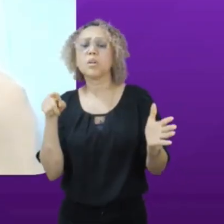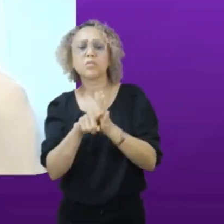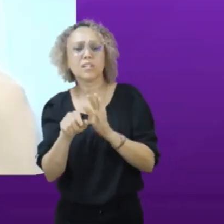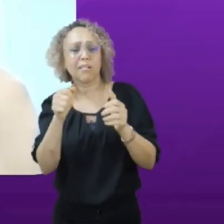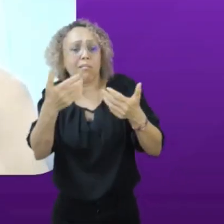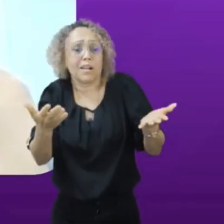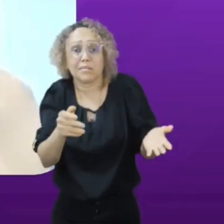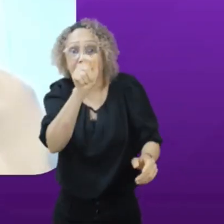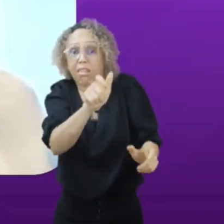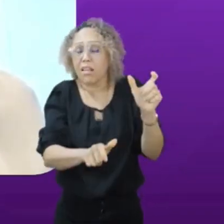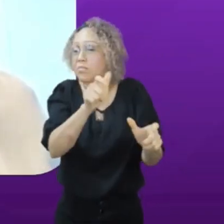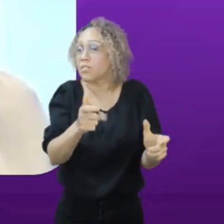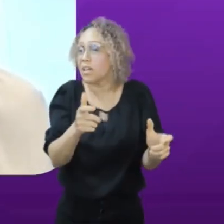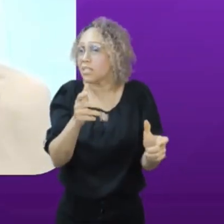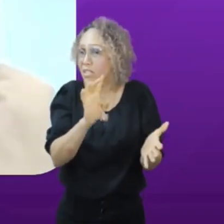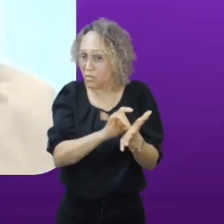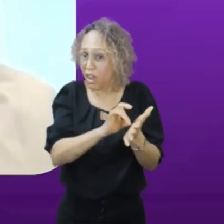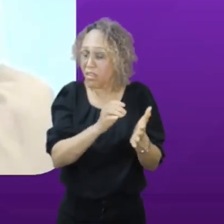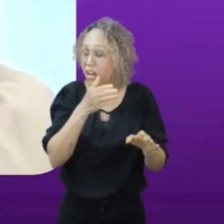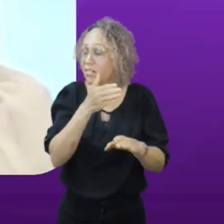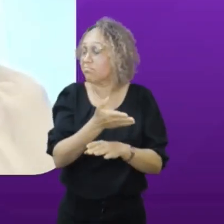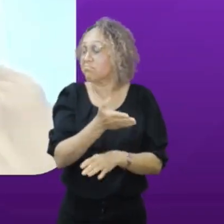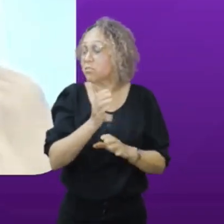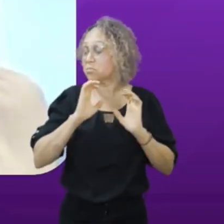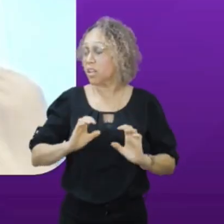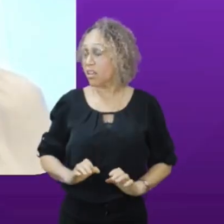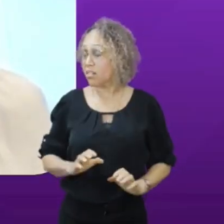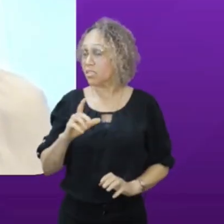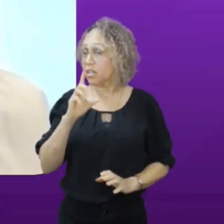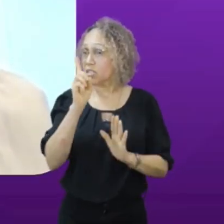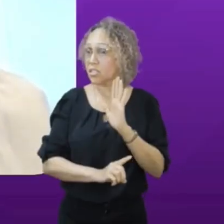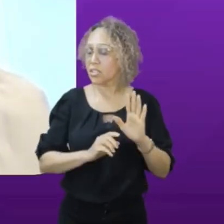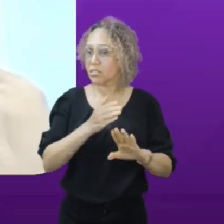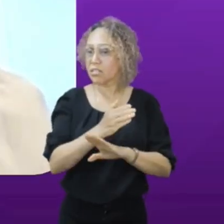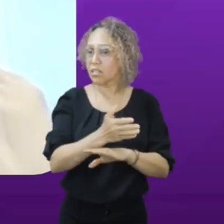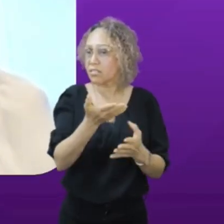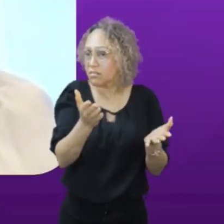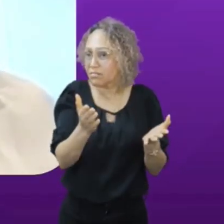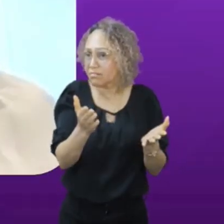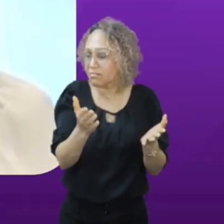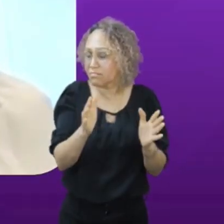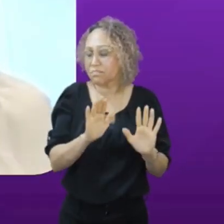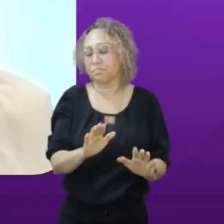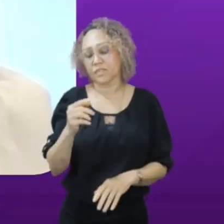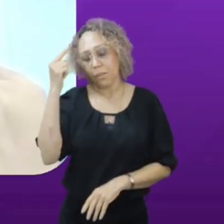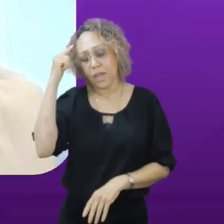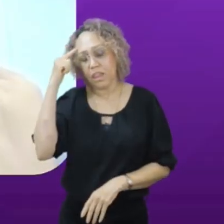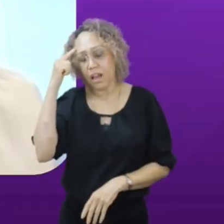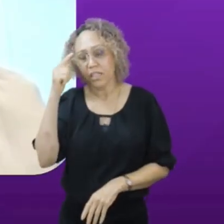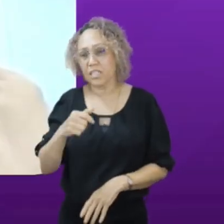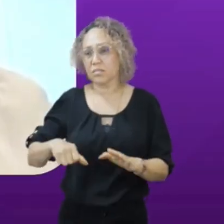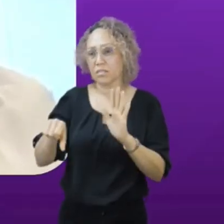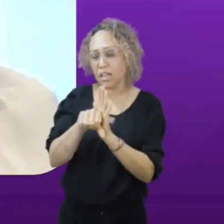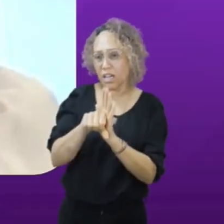né, a ser de fato cidadãos. E aí, quando a gente pensa no ciclo penal e nessa porta de entrada, a